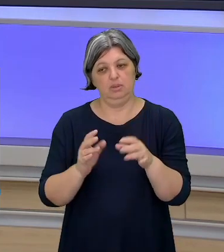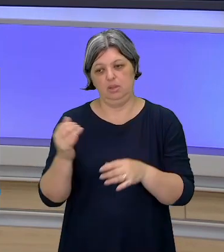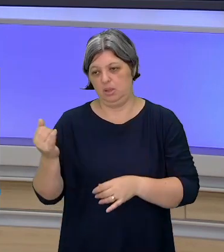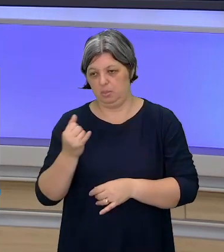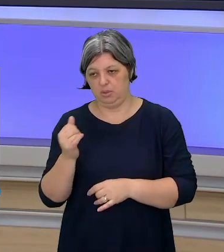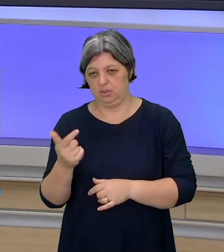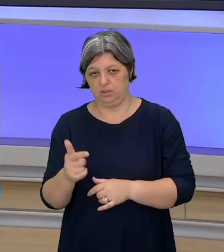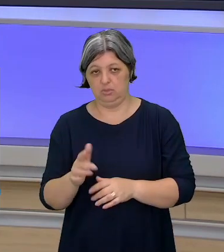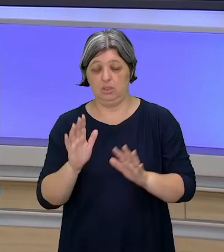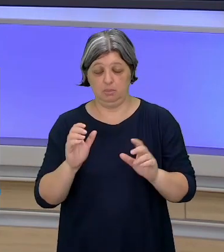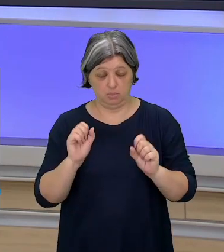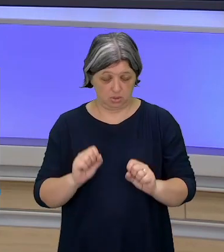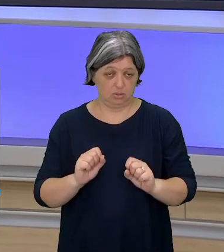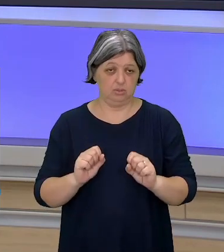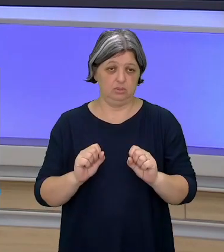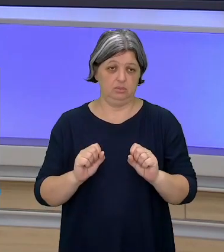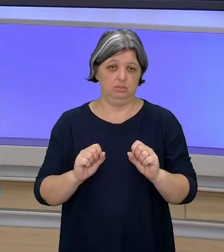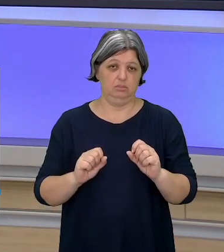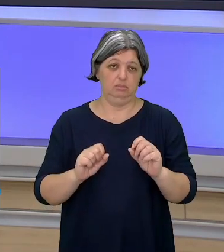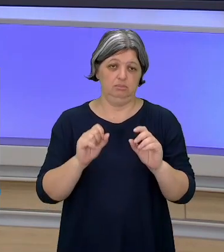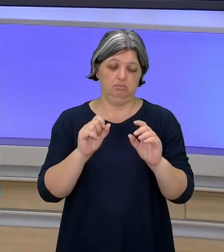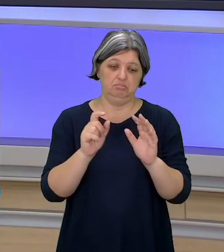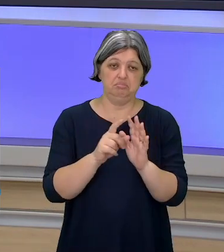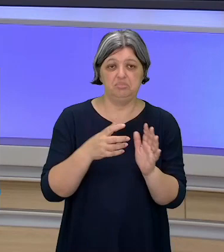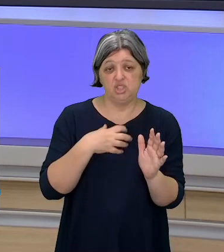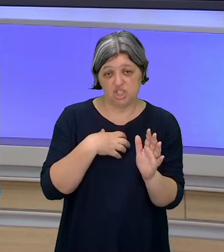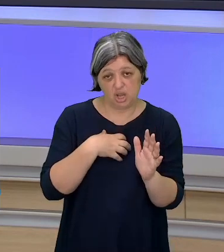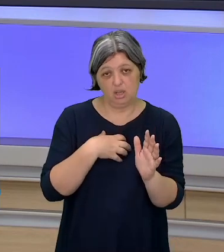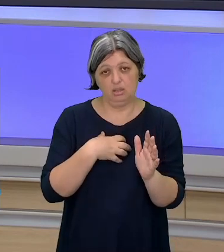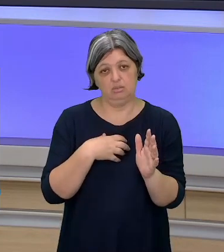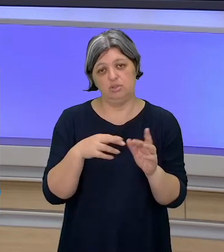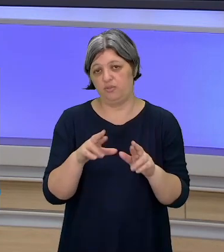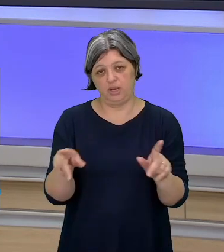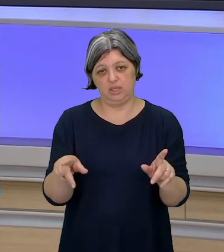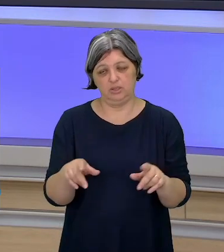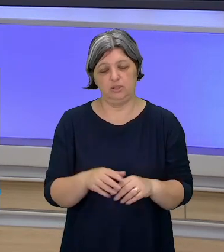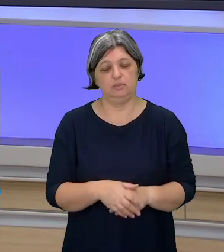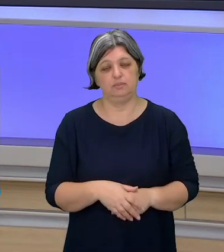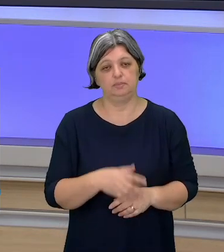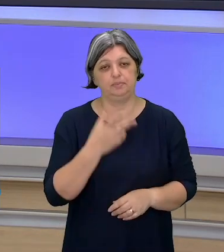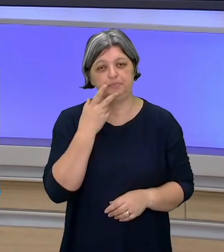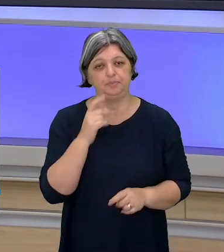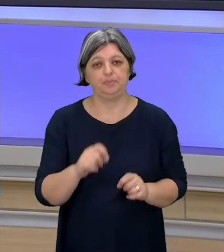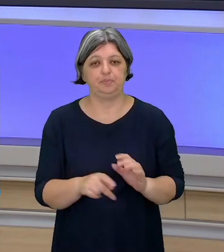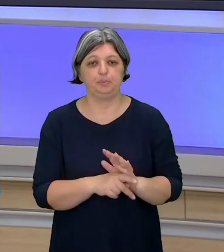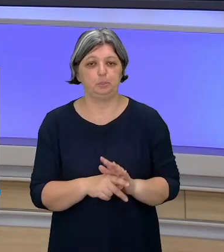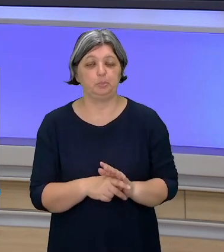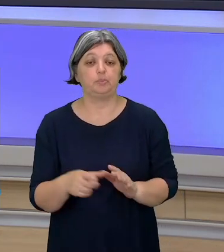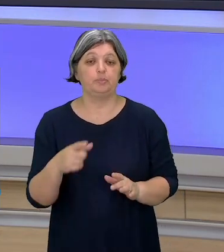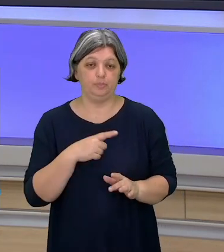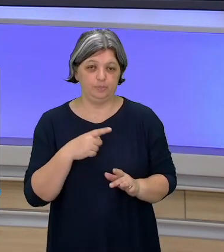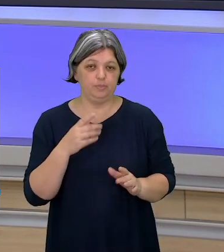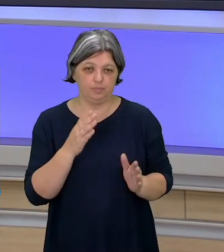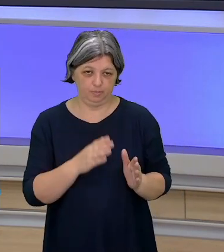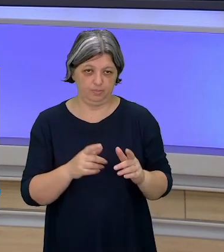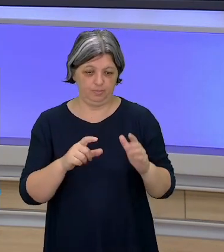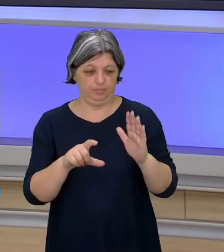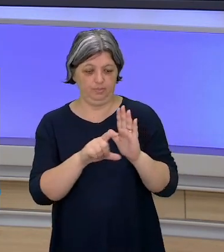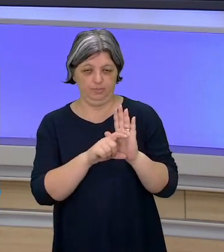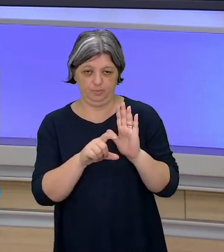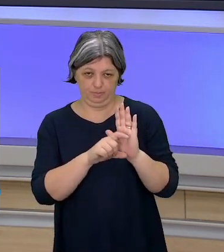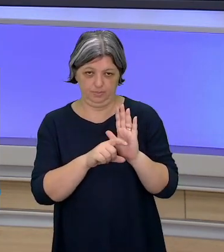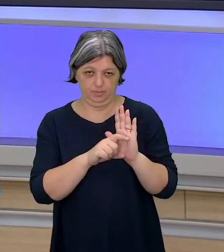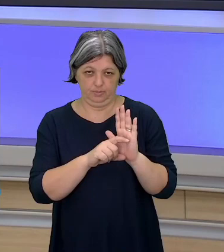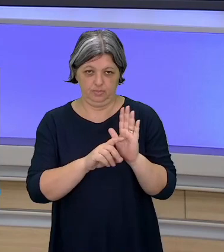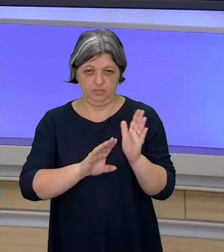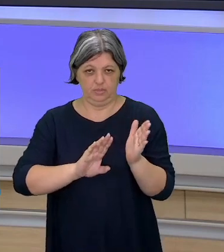Eu posso só escrever isso de outro jeito. Ao invés de dizer que existiu essa parte, eu ignoro essa